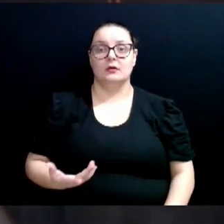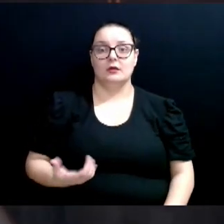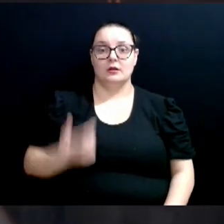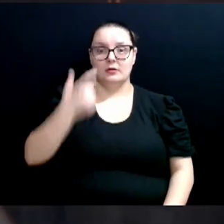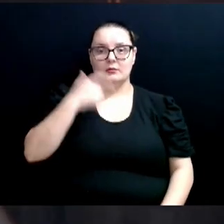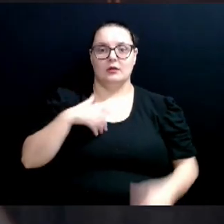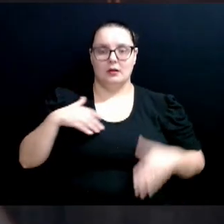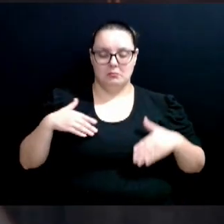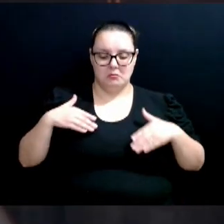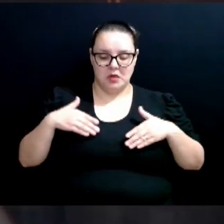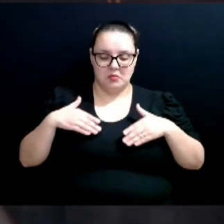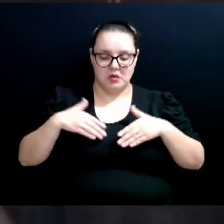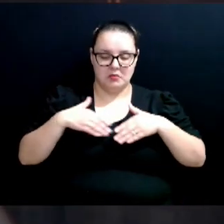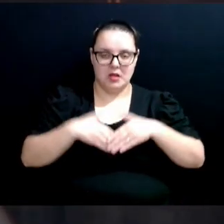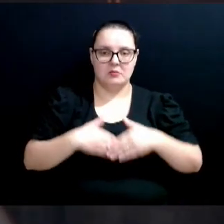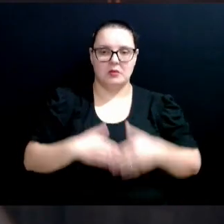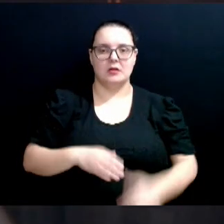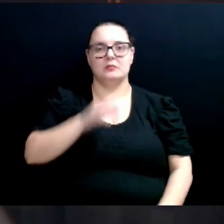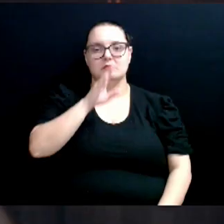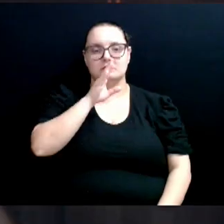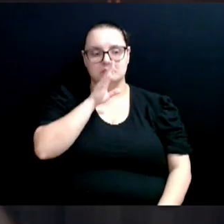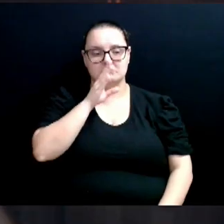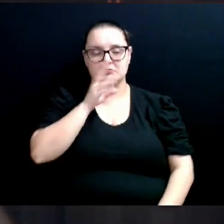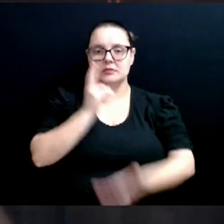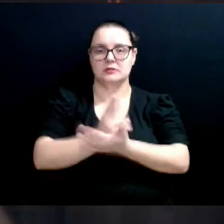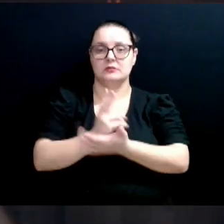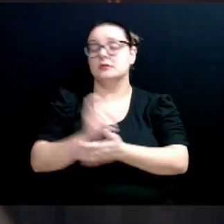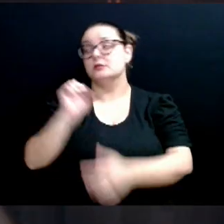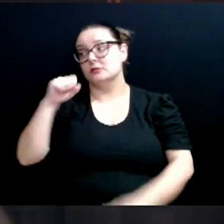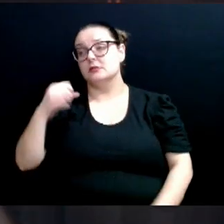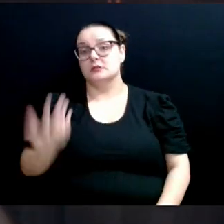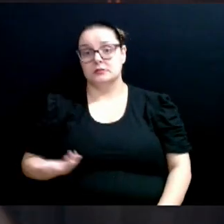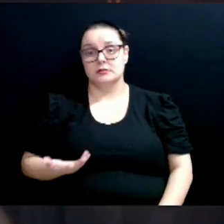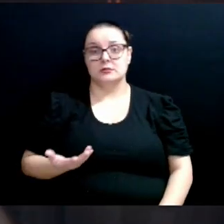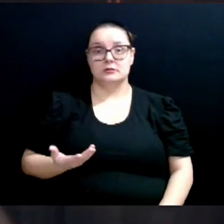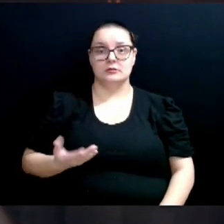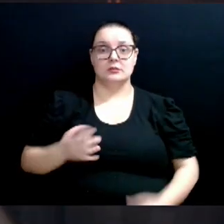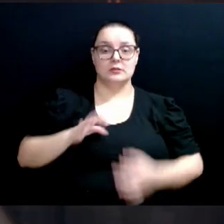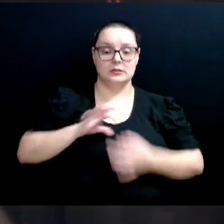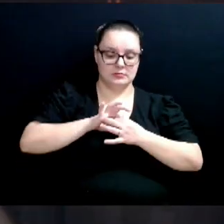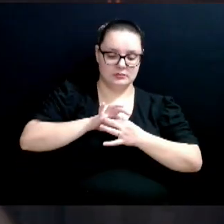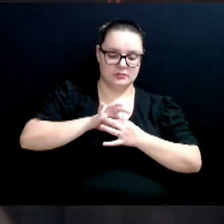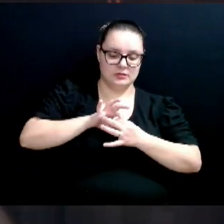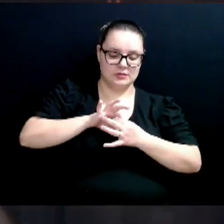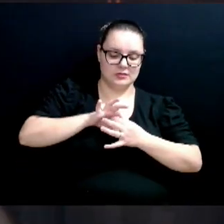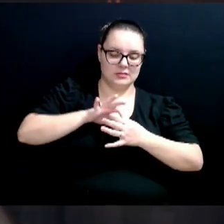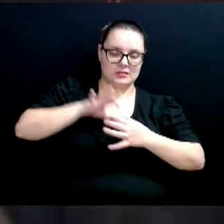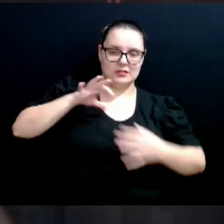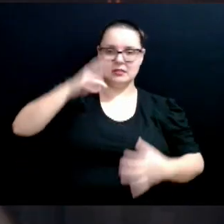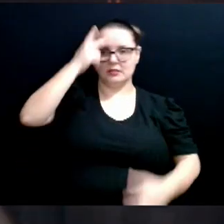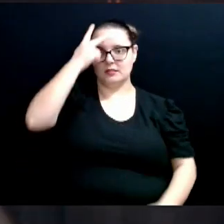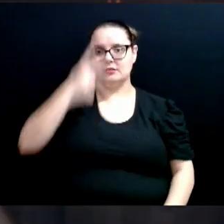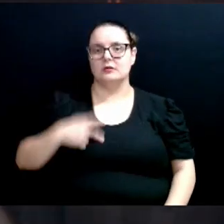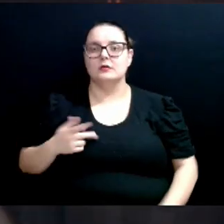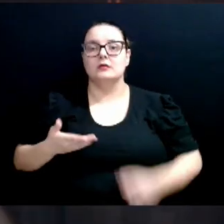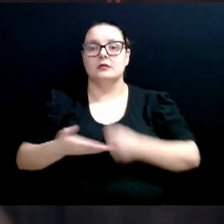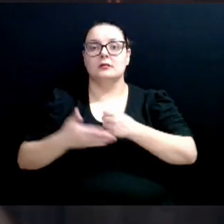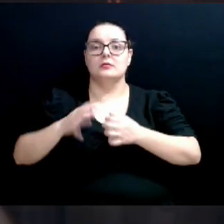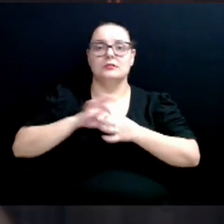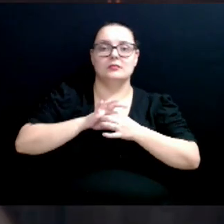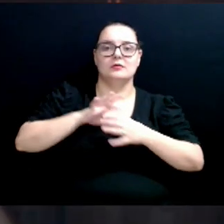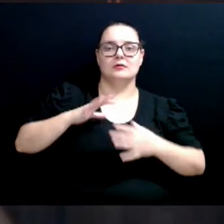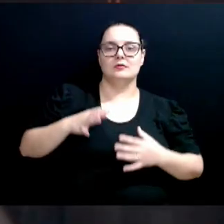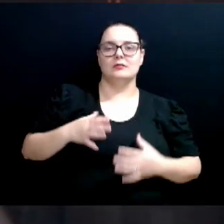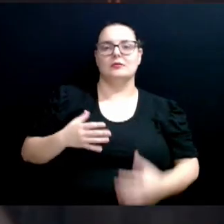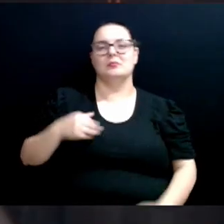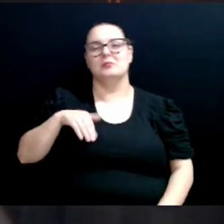silenciando muito, né? Ela vai se desconectando dela, se desconectando da essência dela, às vezes vai ficando mais melancólica,